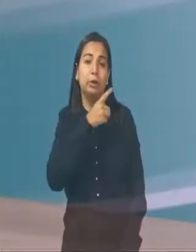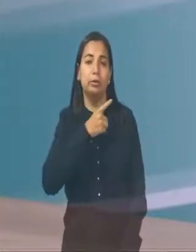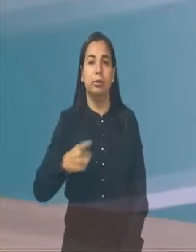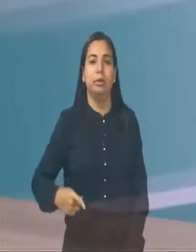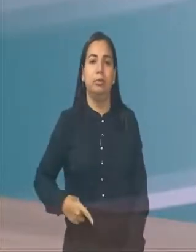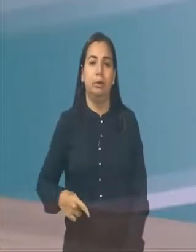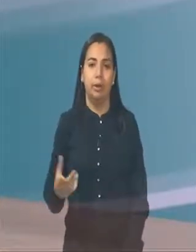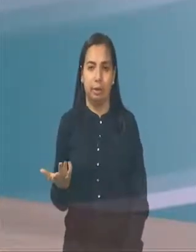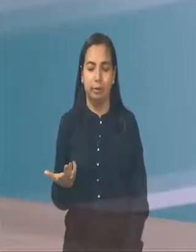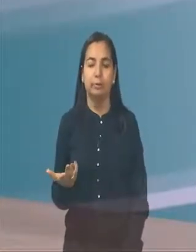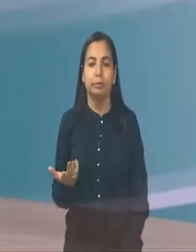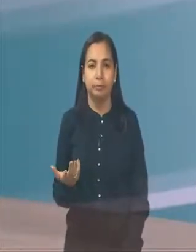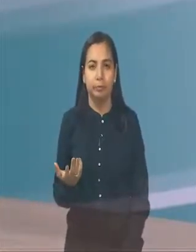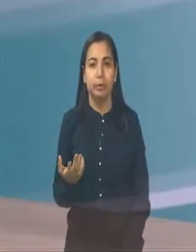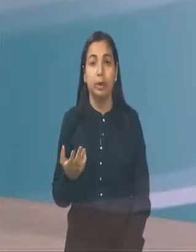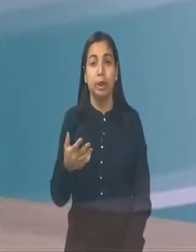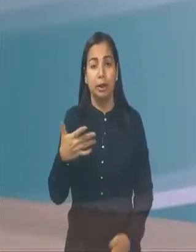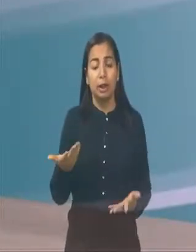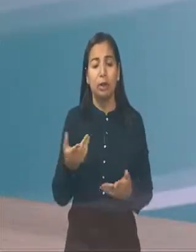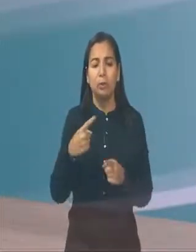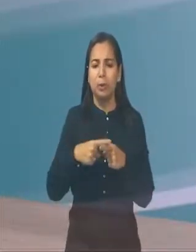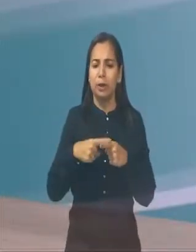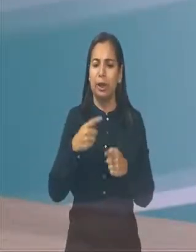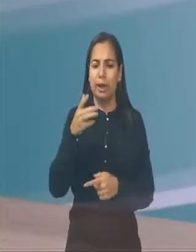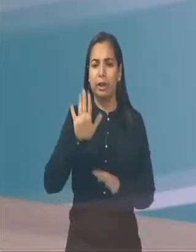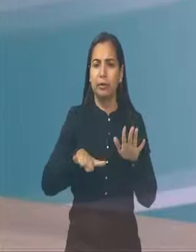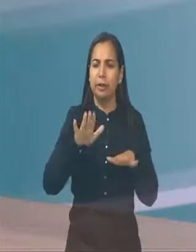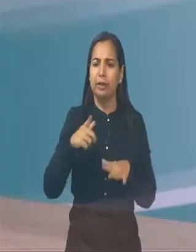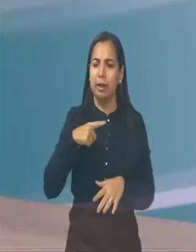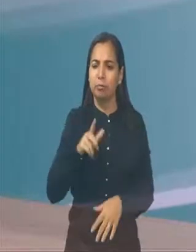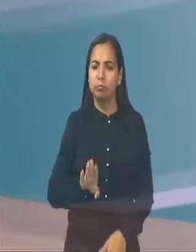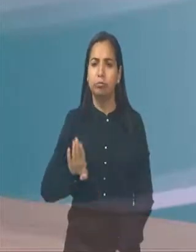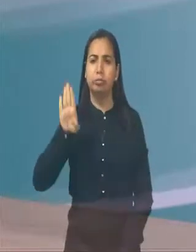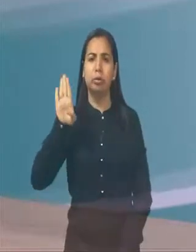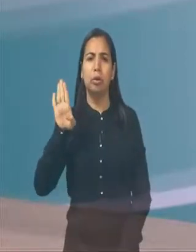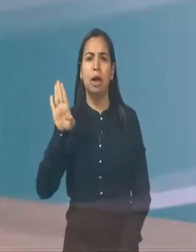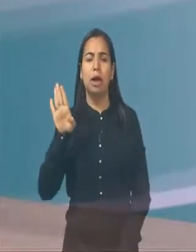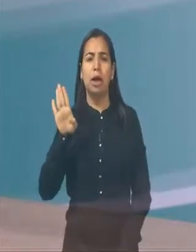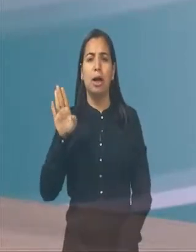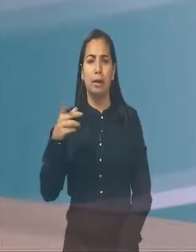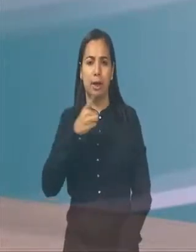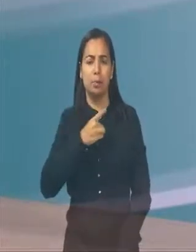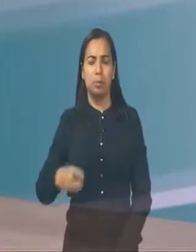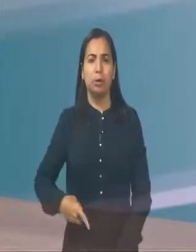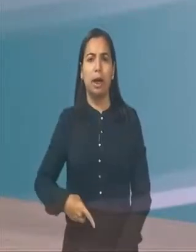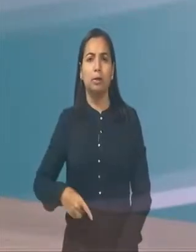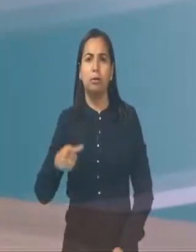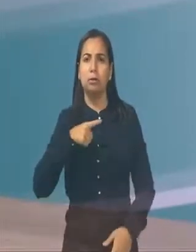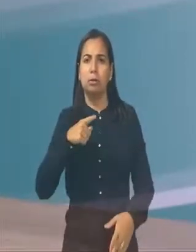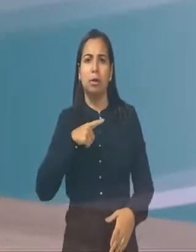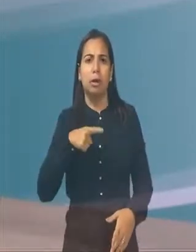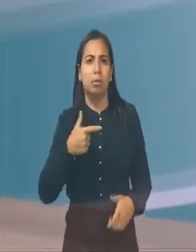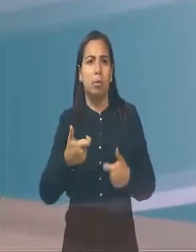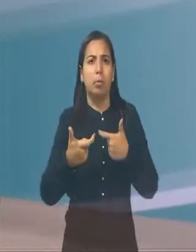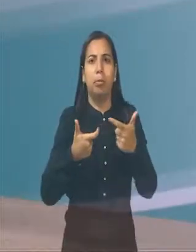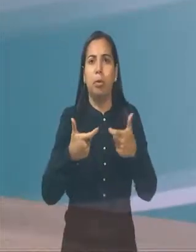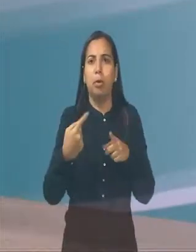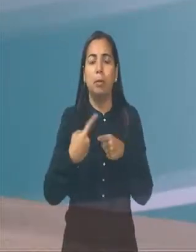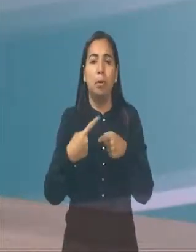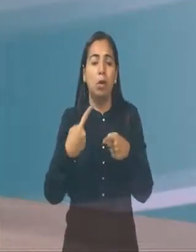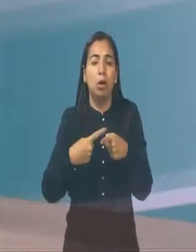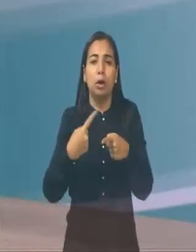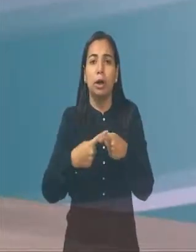tem quando você se candidata a deputado é que é uma guerra campal no escuro. Porque naquele momento, quem está preocupado